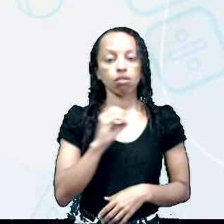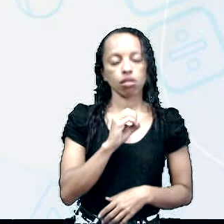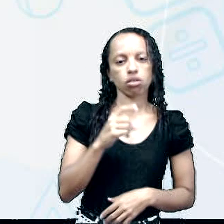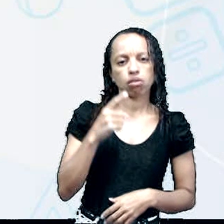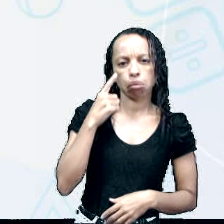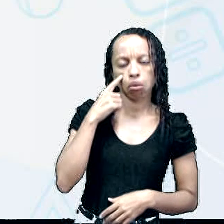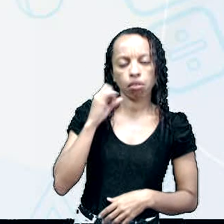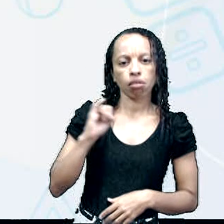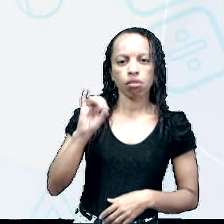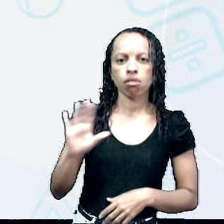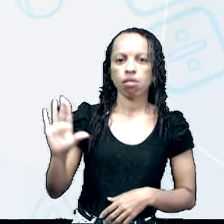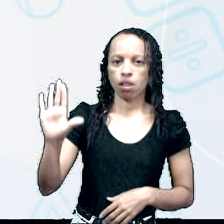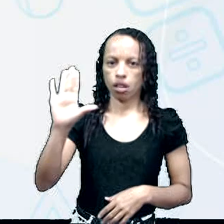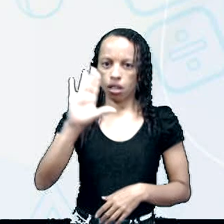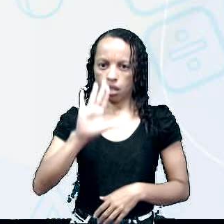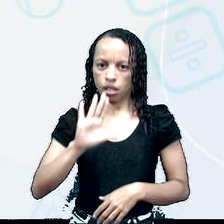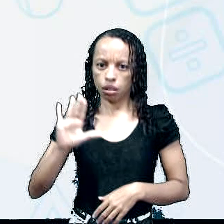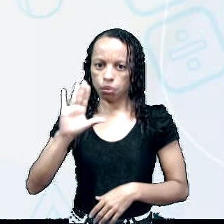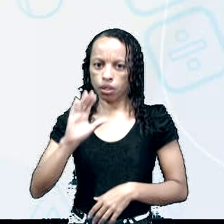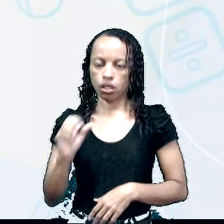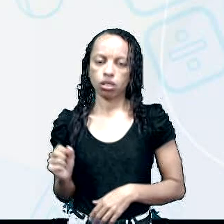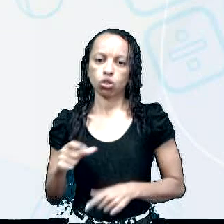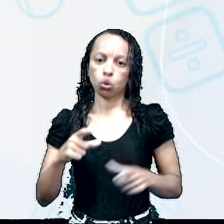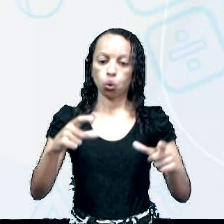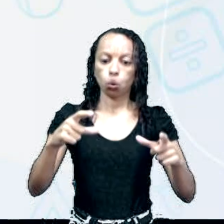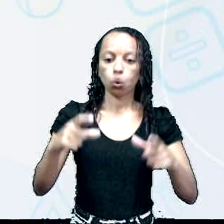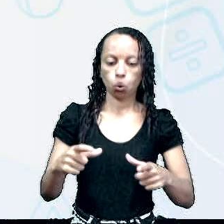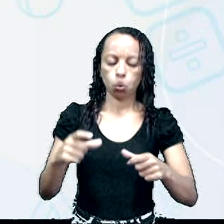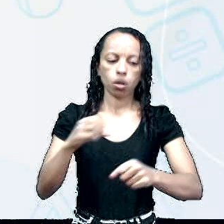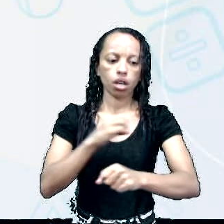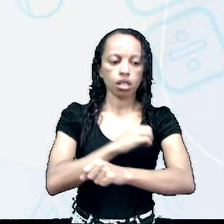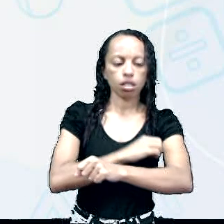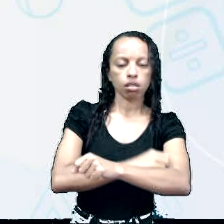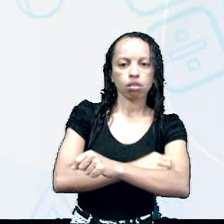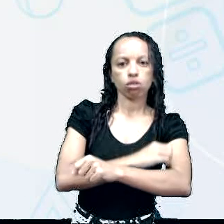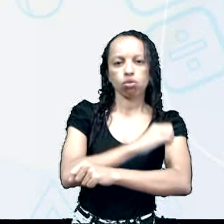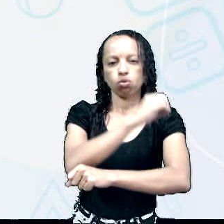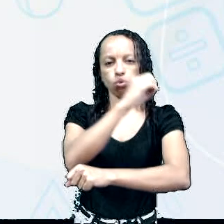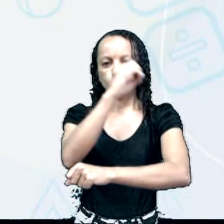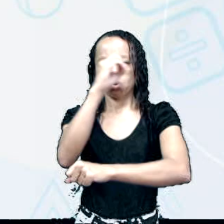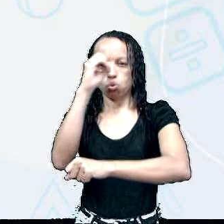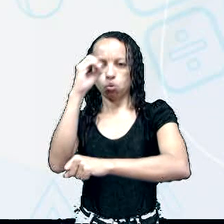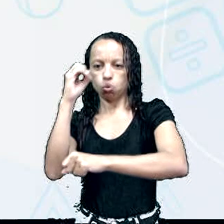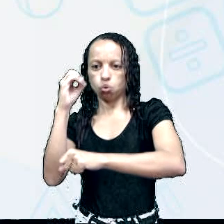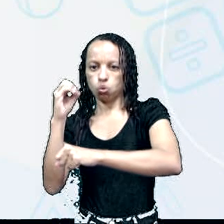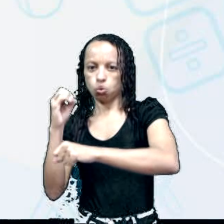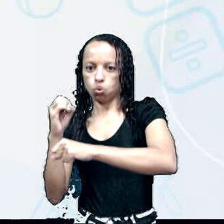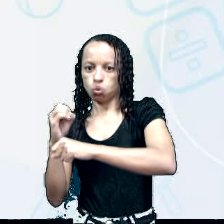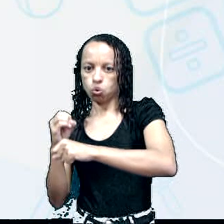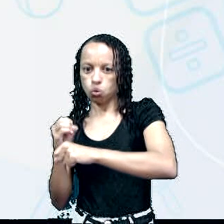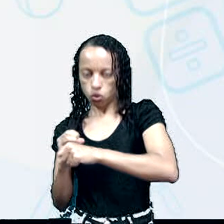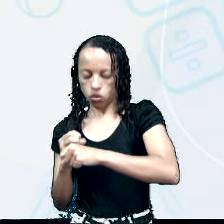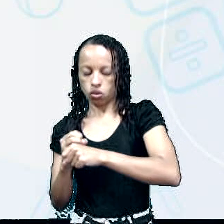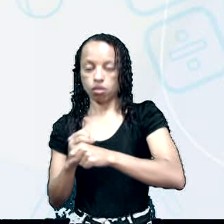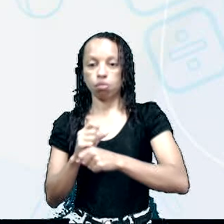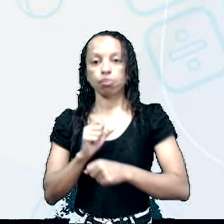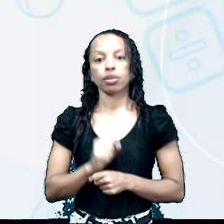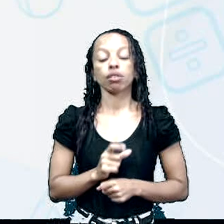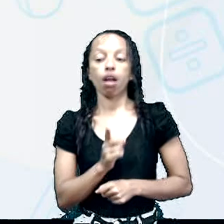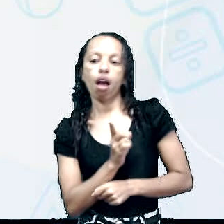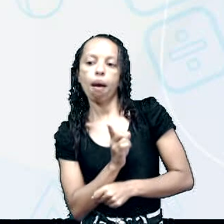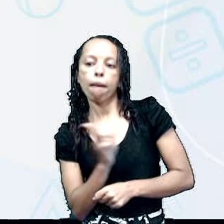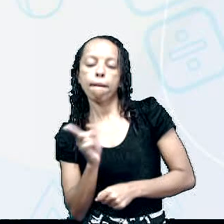que aonde o sol nasce está apontando para leste tá isso o lado oposto